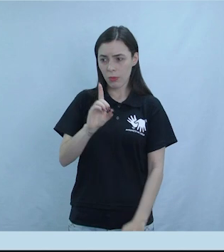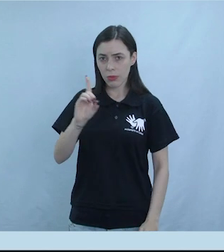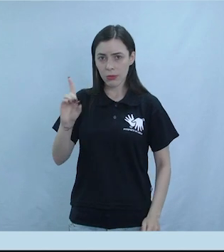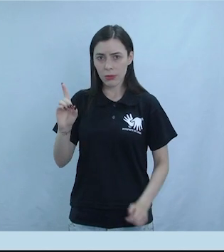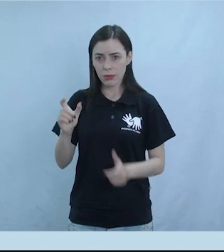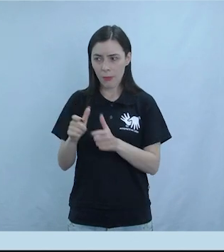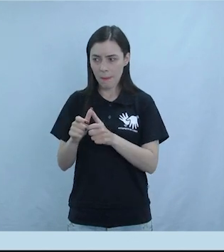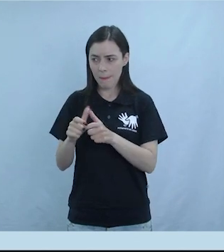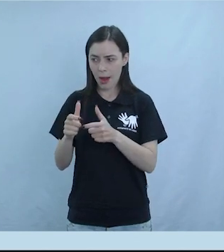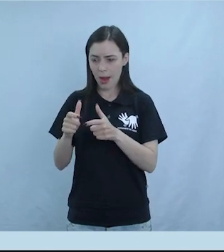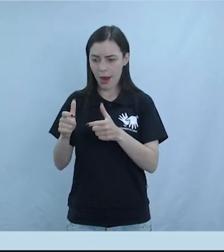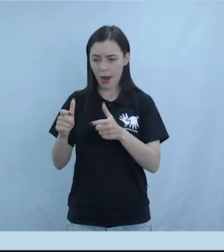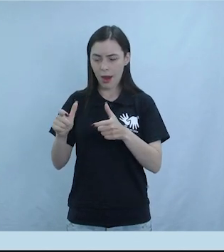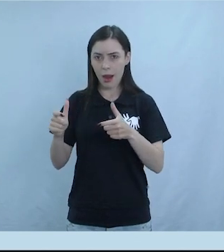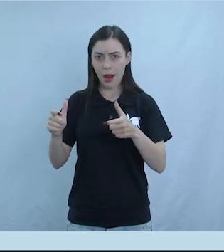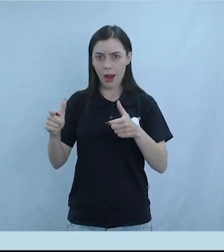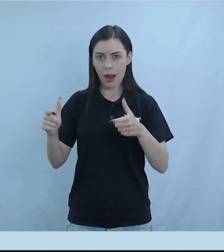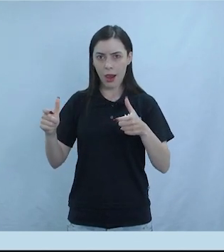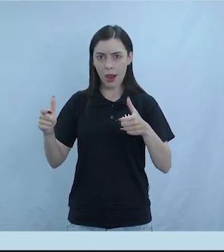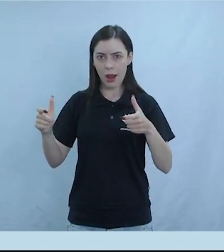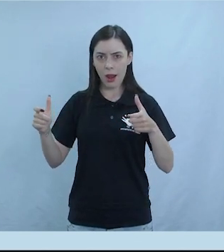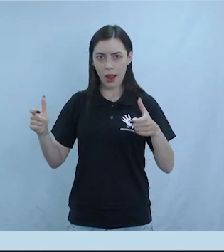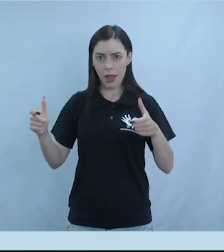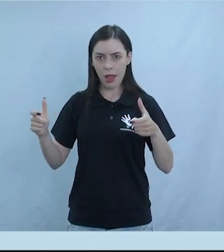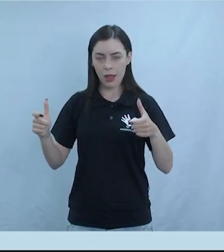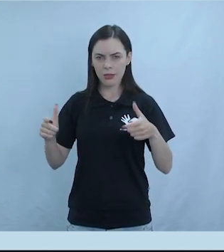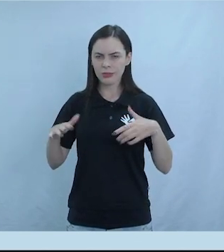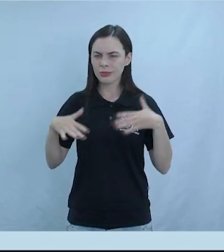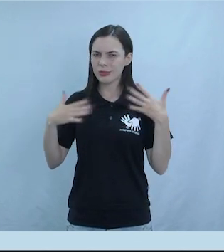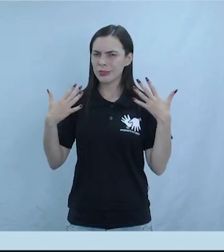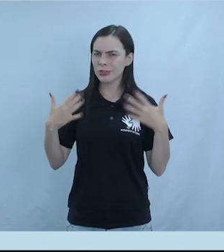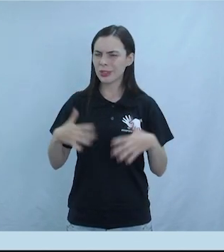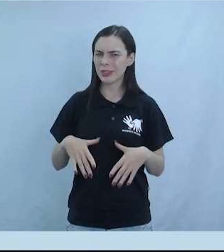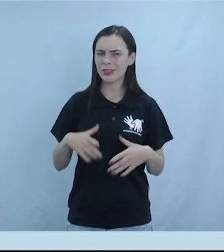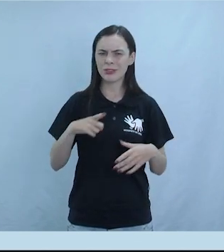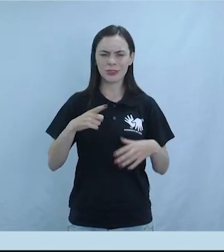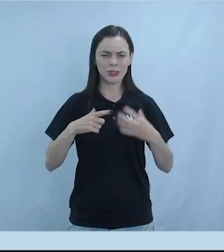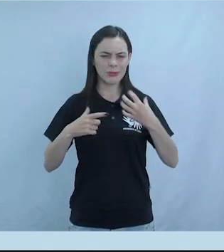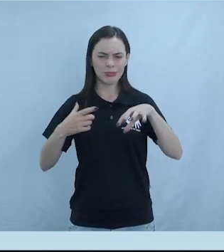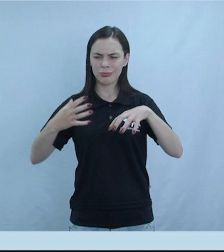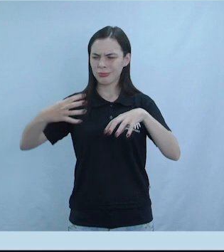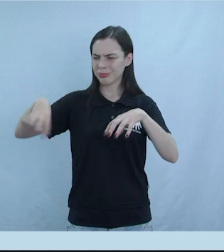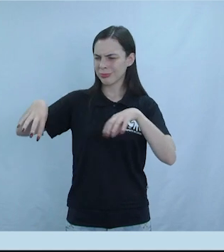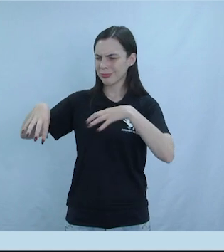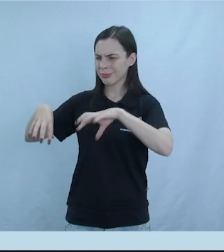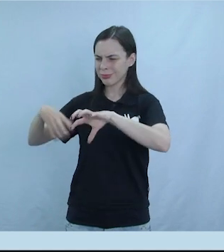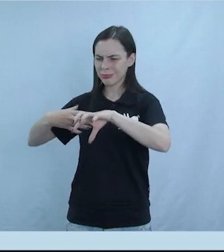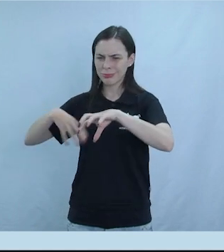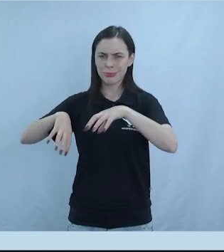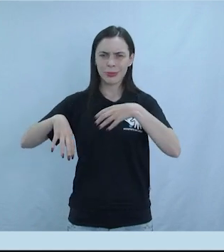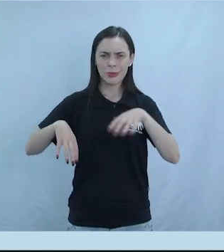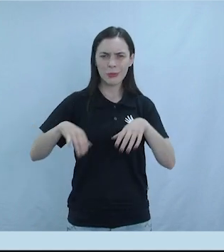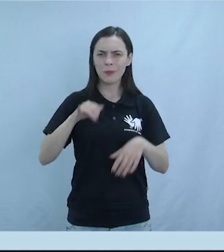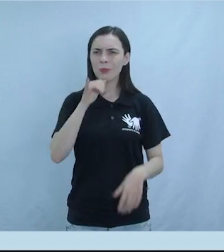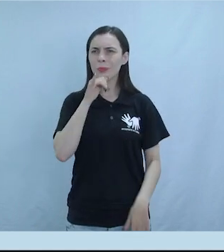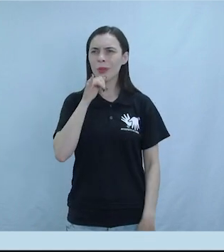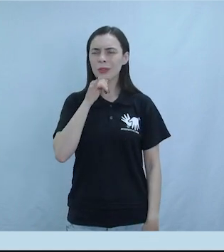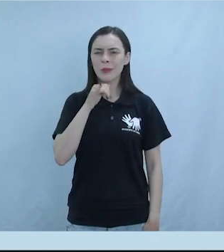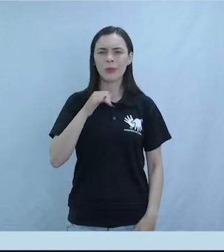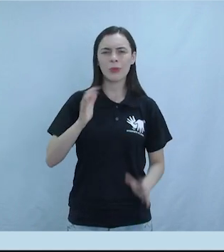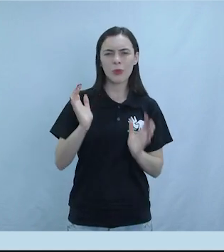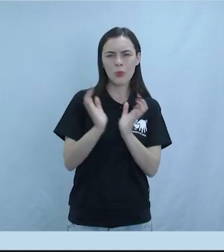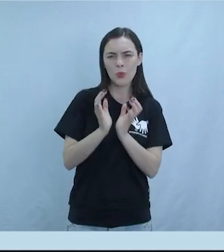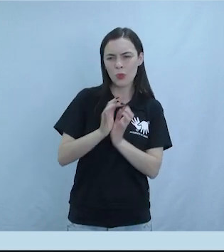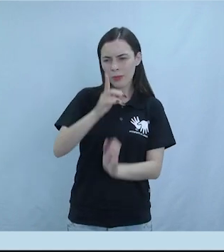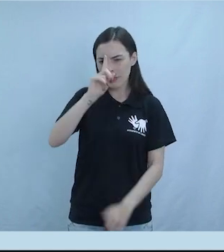os destros tinham se multiplicado tanto e estavam tão divididos entre si, os que